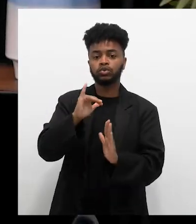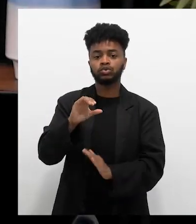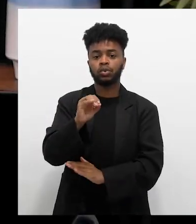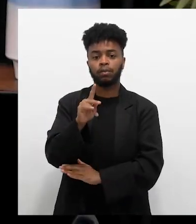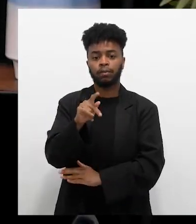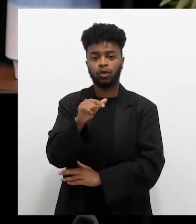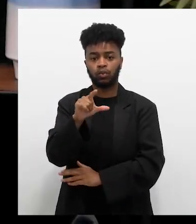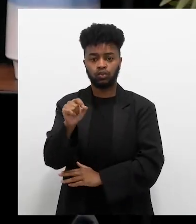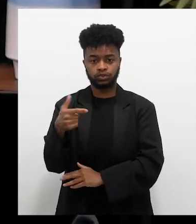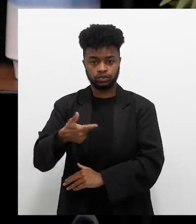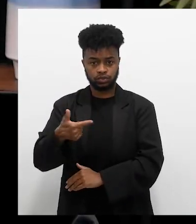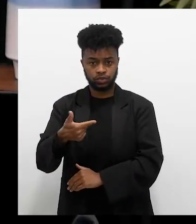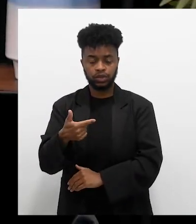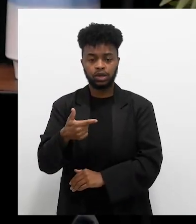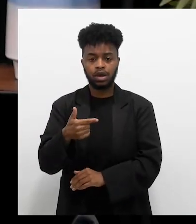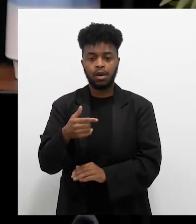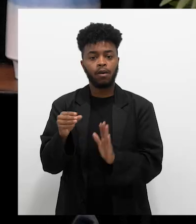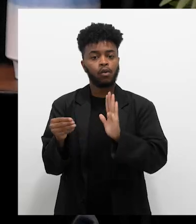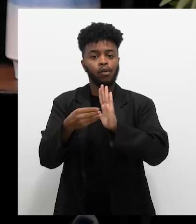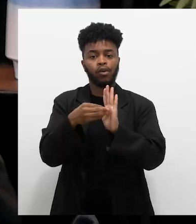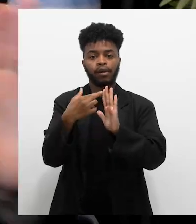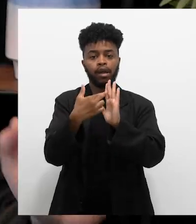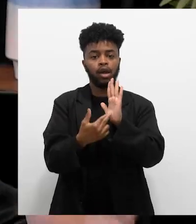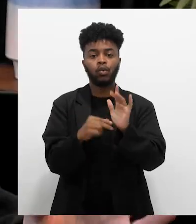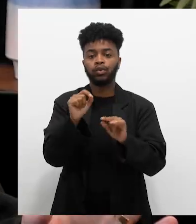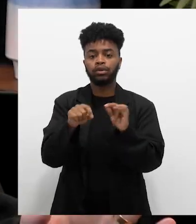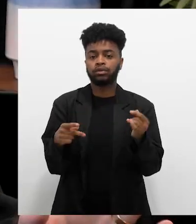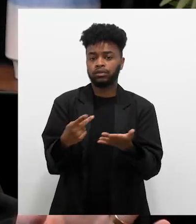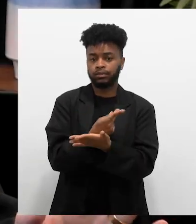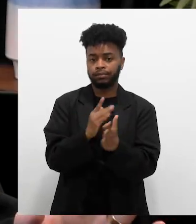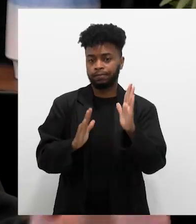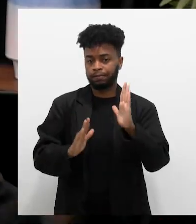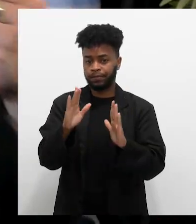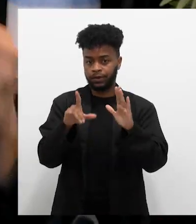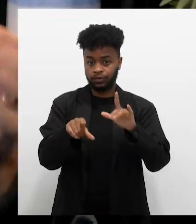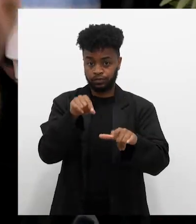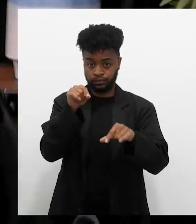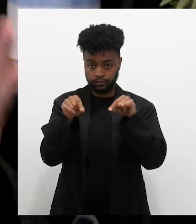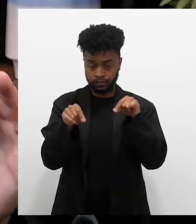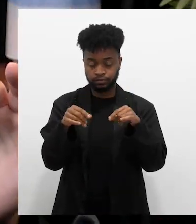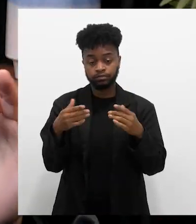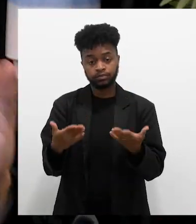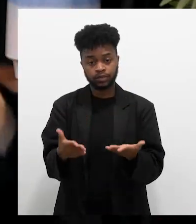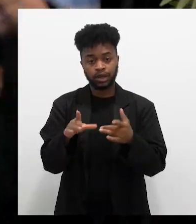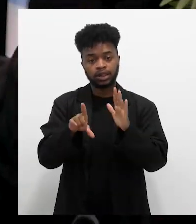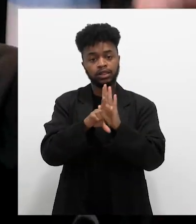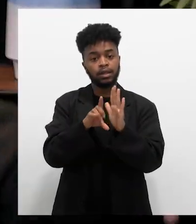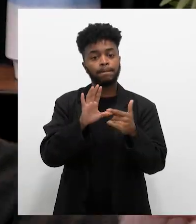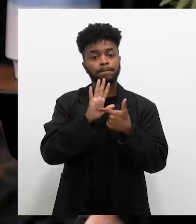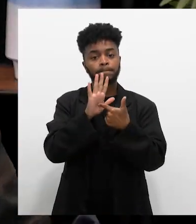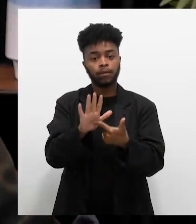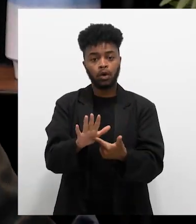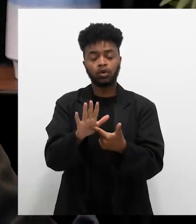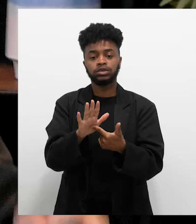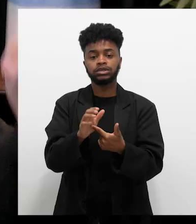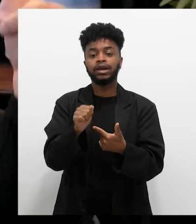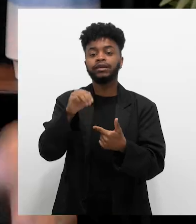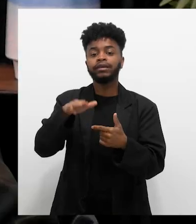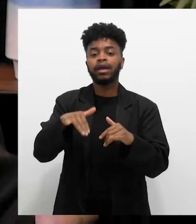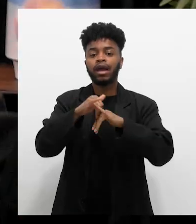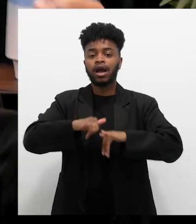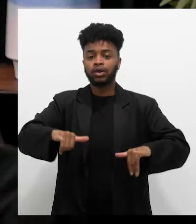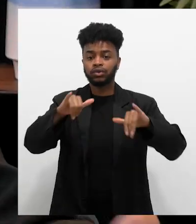estabelece minuciosamente tudo que deve ser feito na eleição. E essa lei estabelece que quem anuncia é